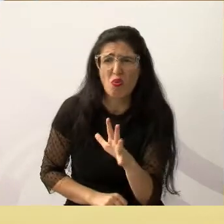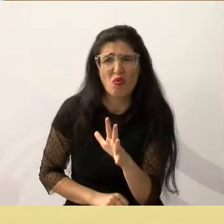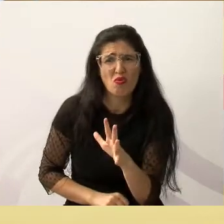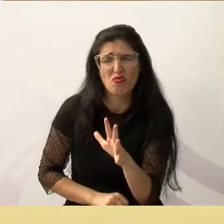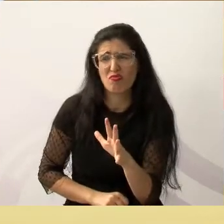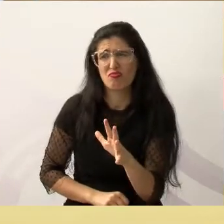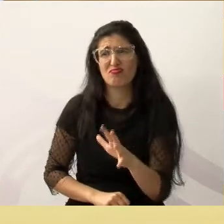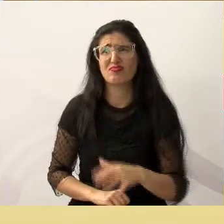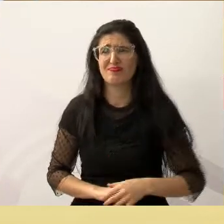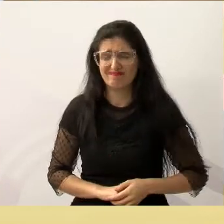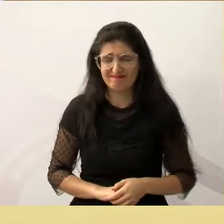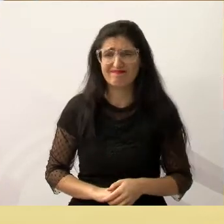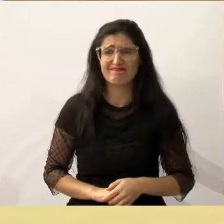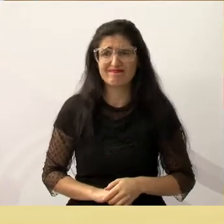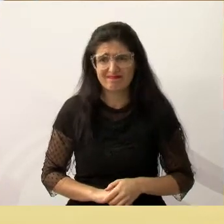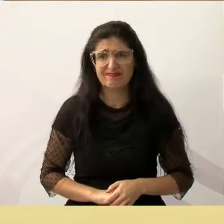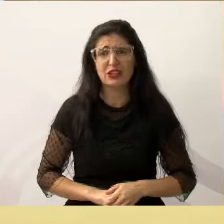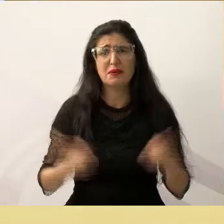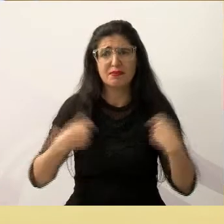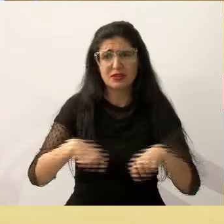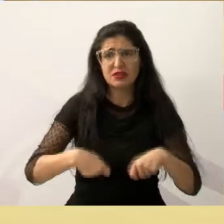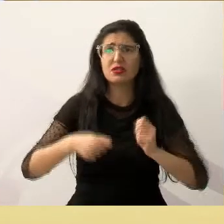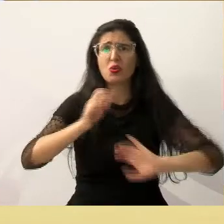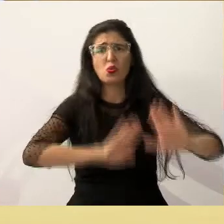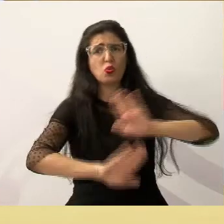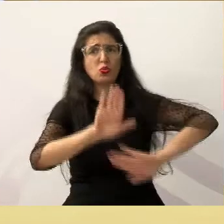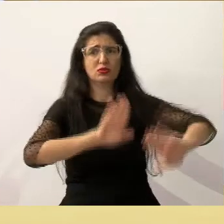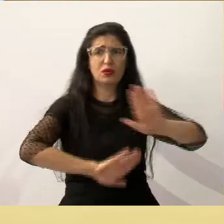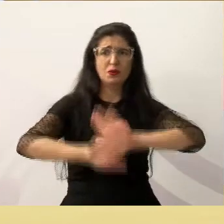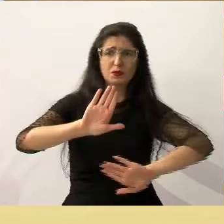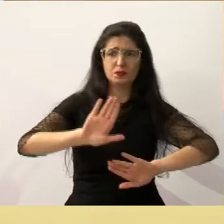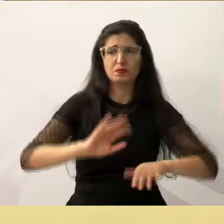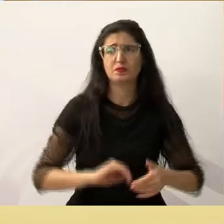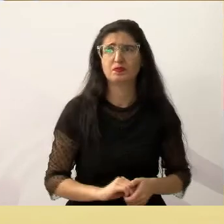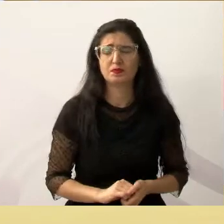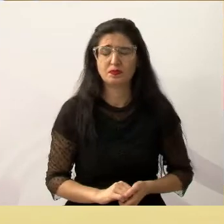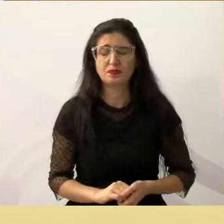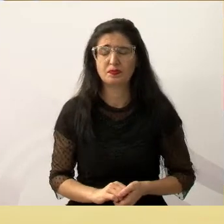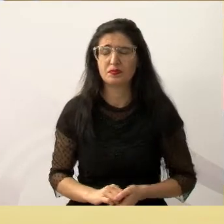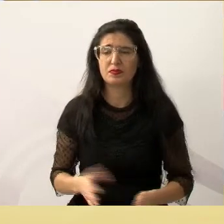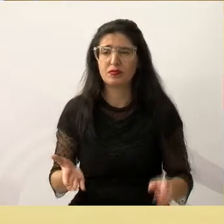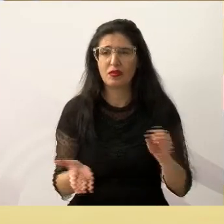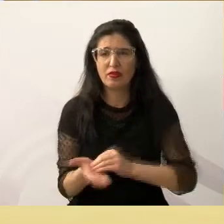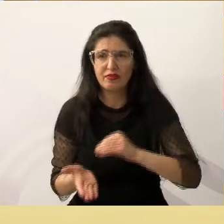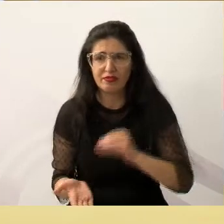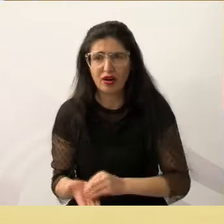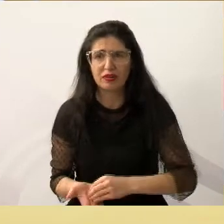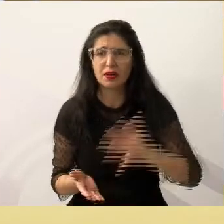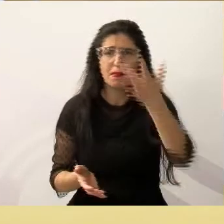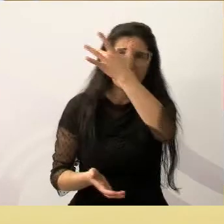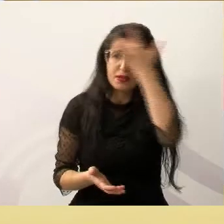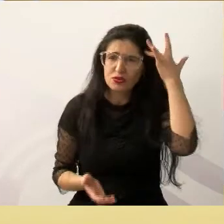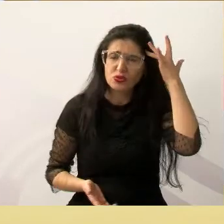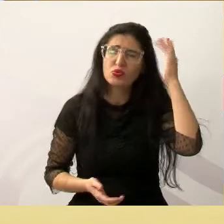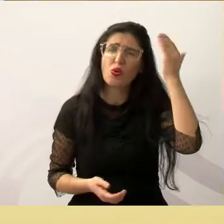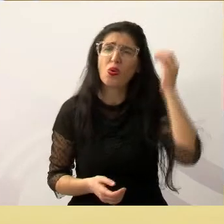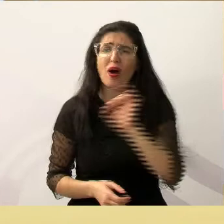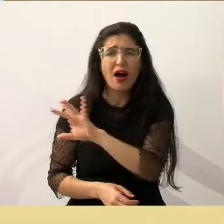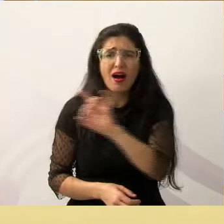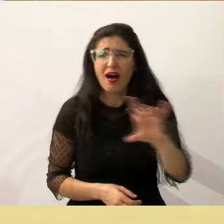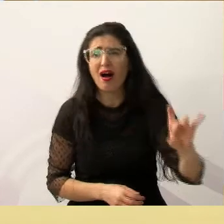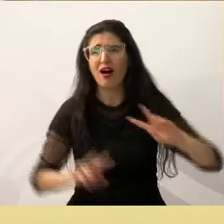vírus. Então, nós temos que tomar necessidade. Só que a gente entende como ainda falta a conscientização de cada cidadão.